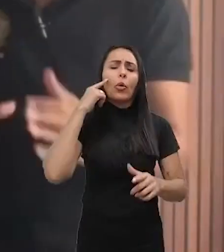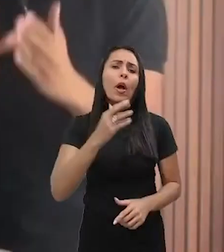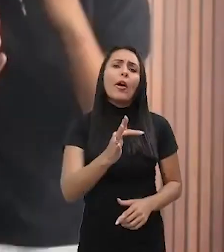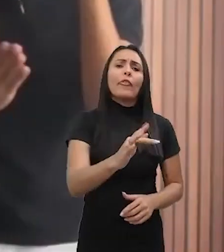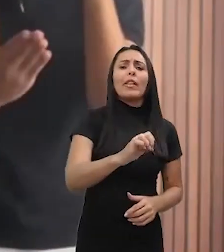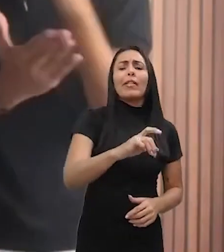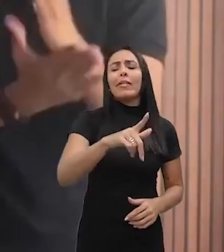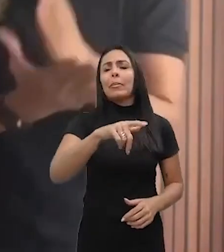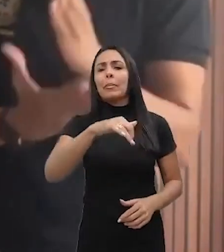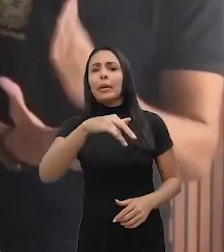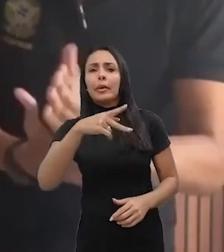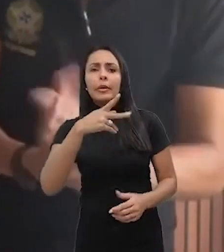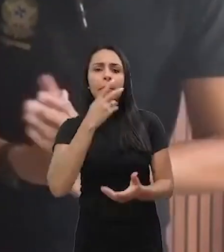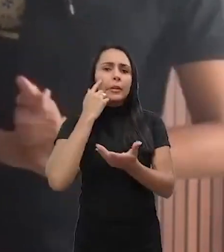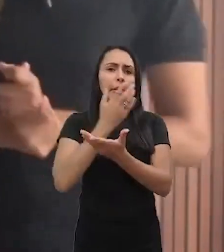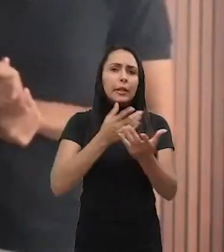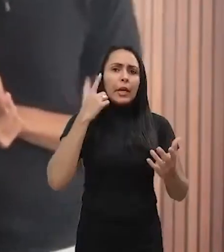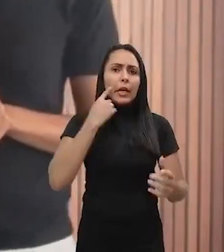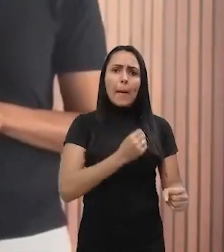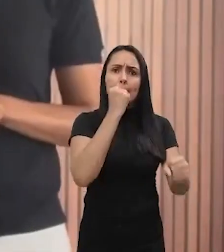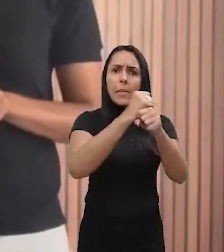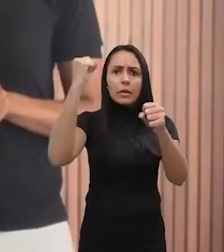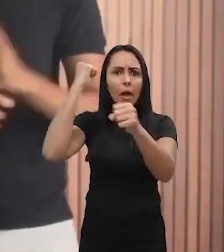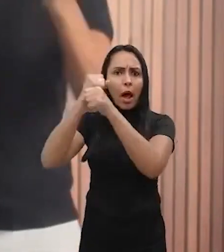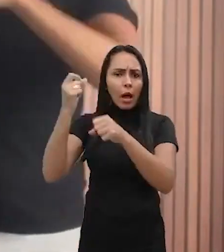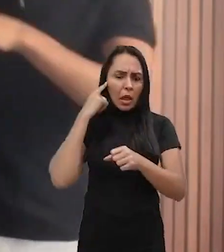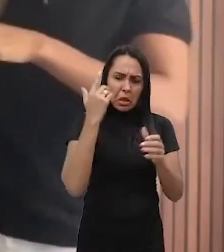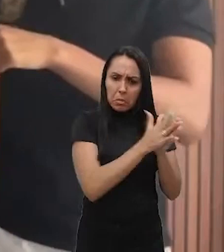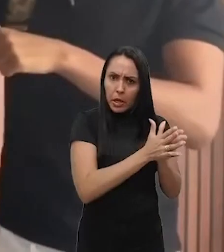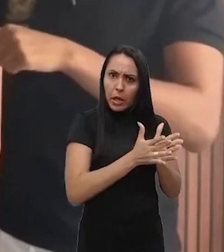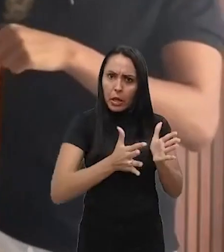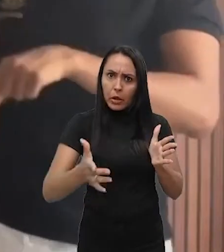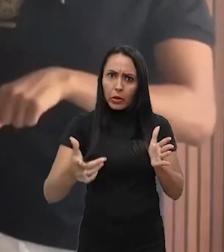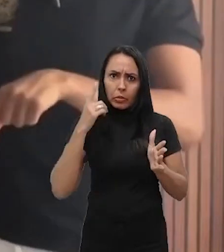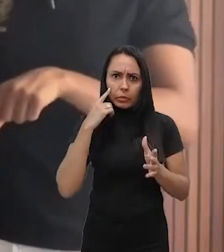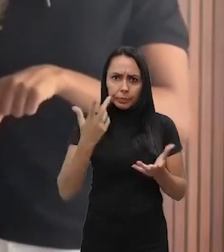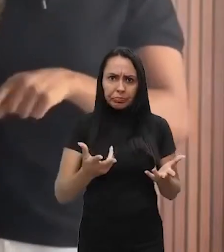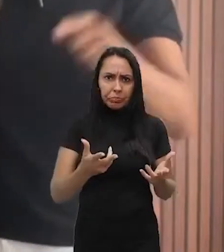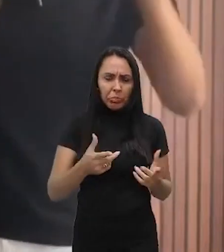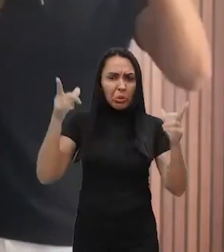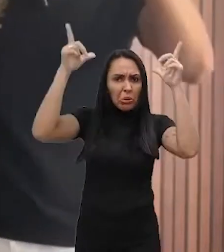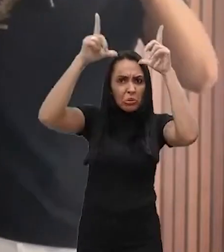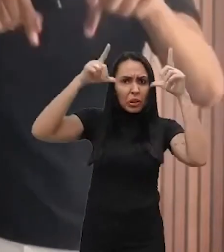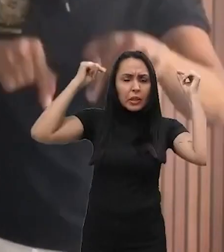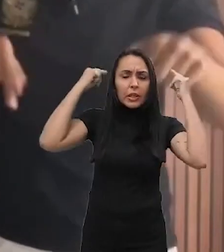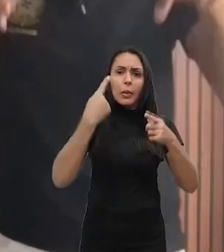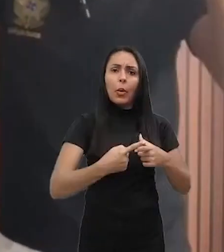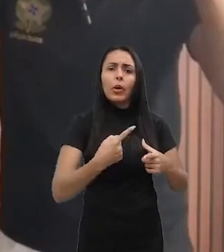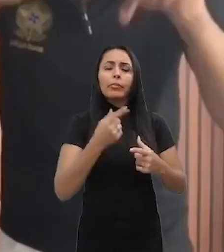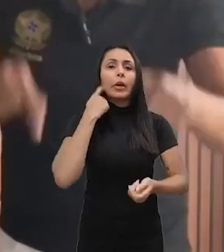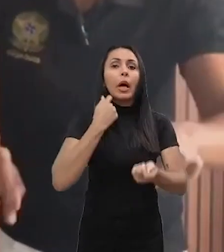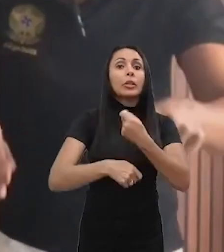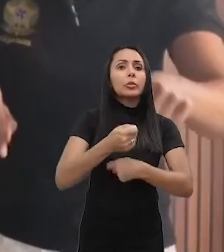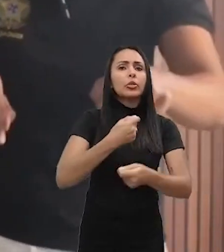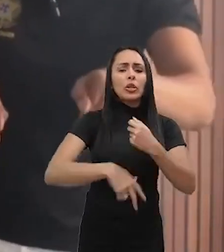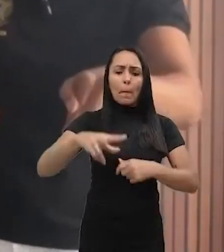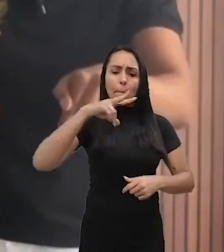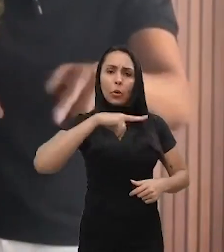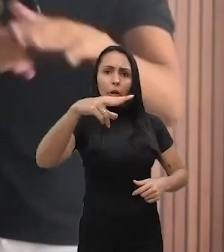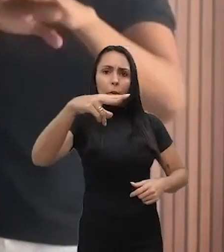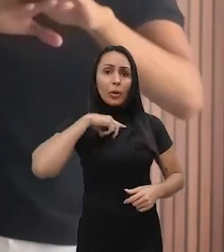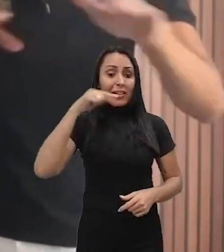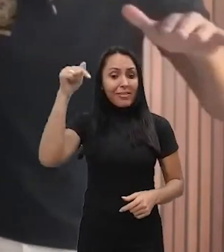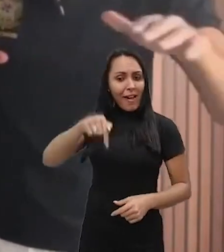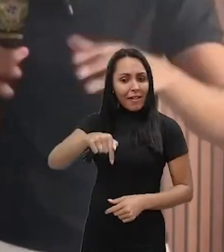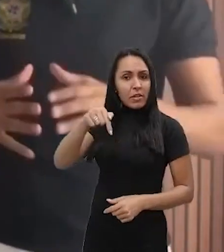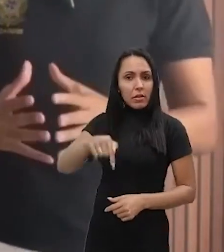Camarão, Henrique Dias, queria matar naquela época os holandeses. Por quê? Porque a administração portuguesa que tinha aqui